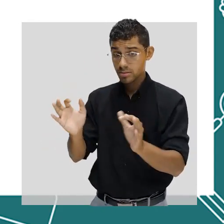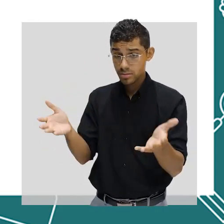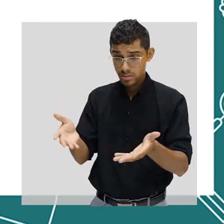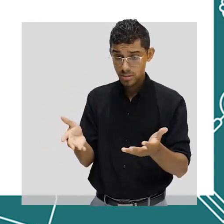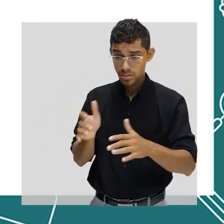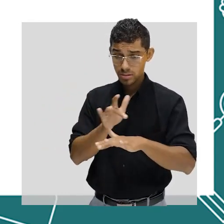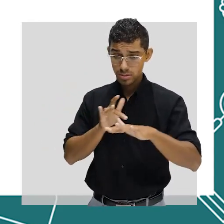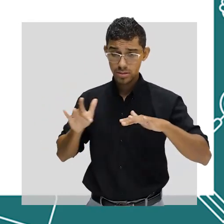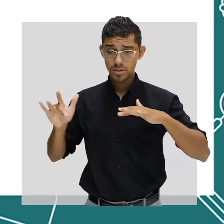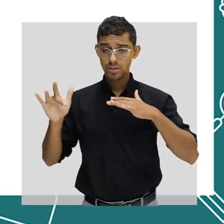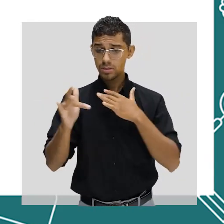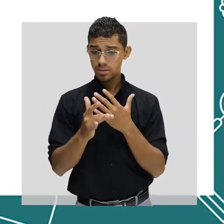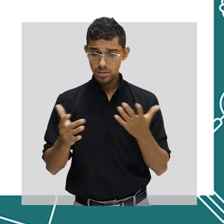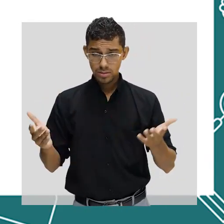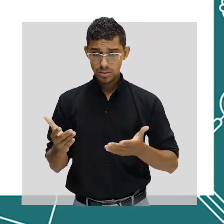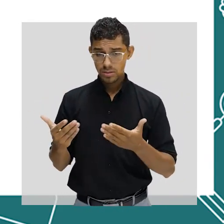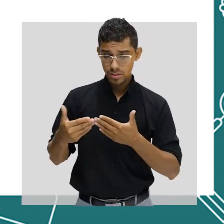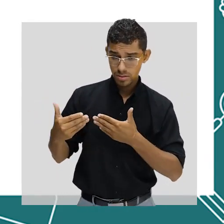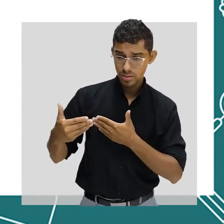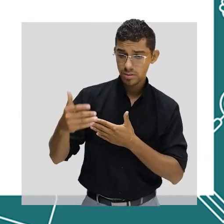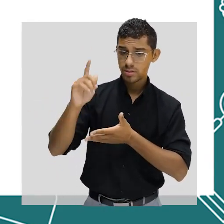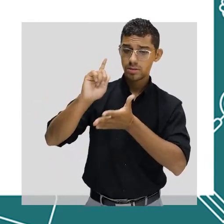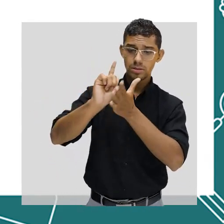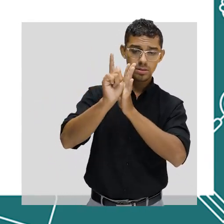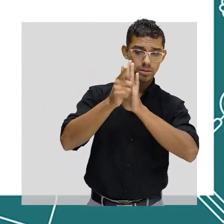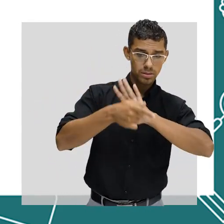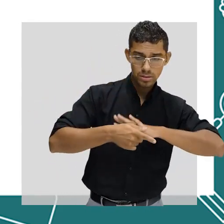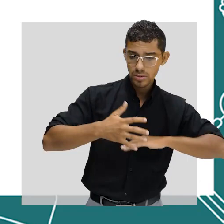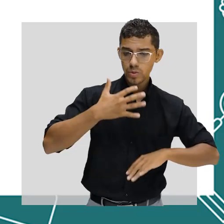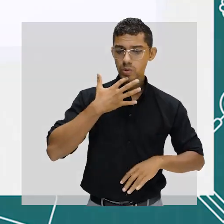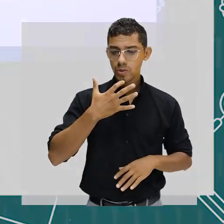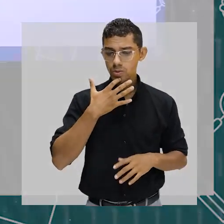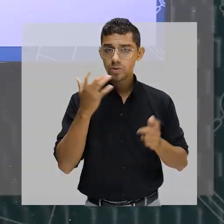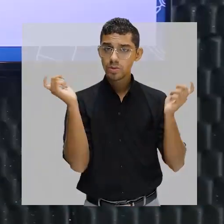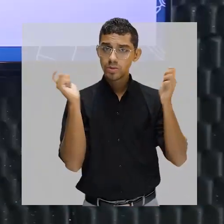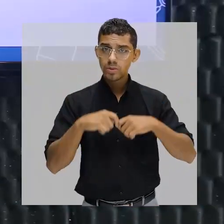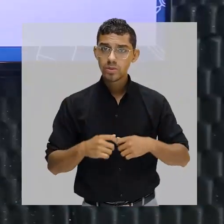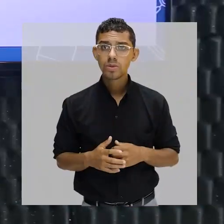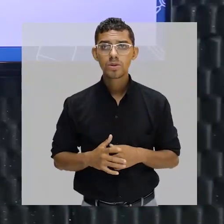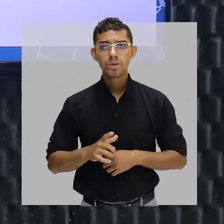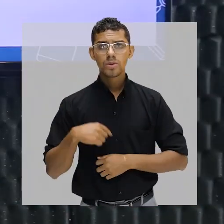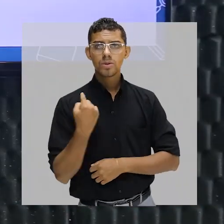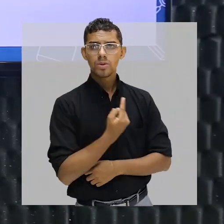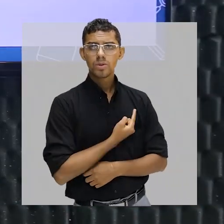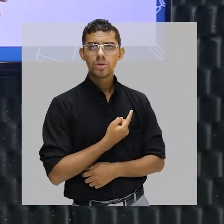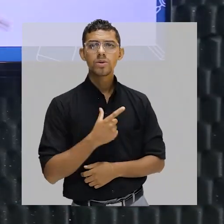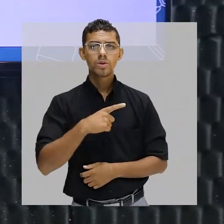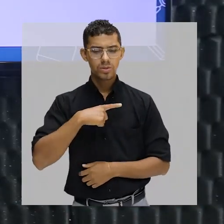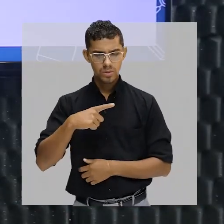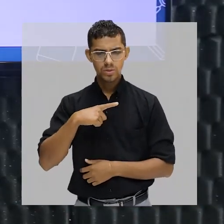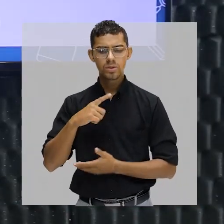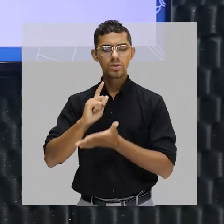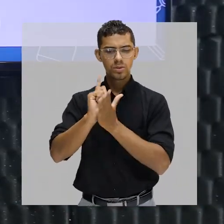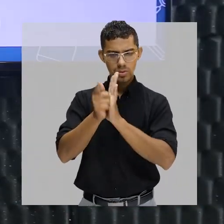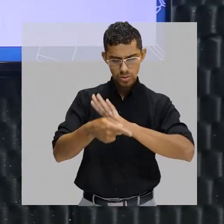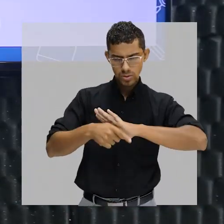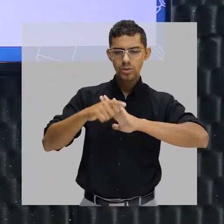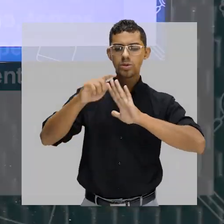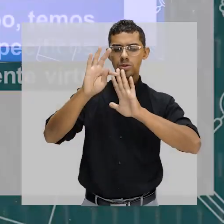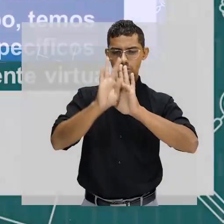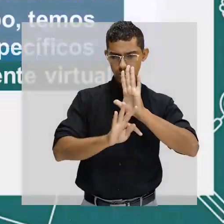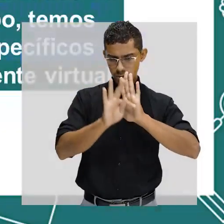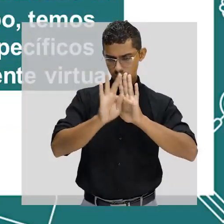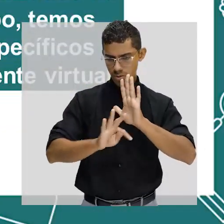na sociedade, tá? Além desses gêneros que nós já conhecemos, nós também temos esse gênero textual para esse